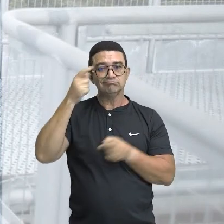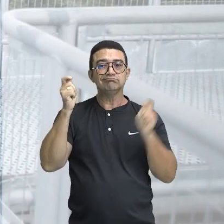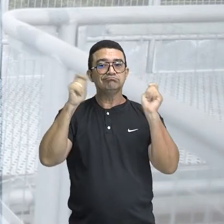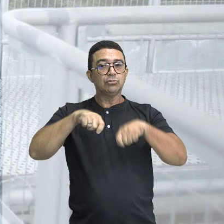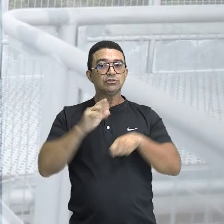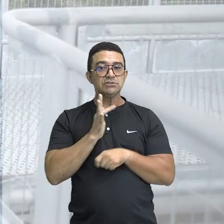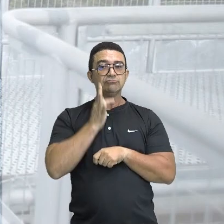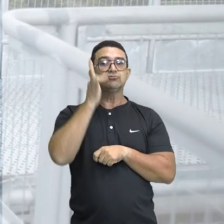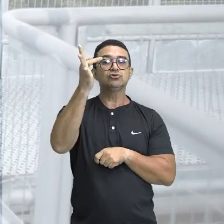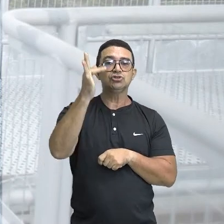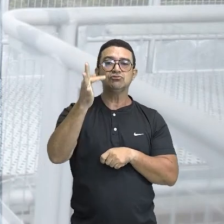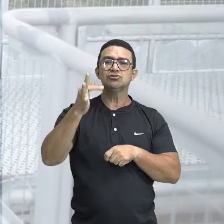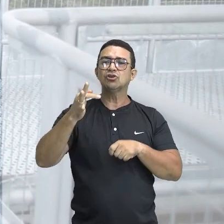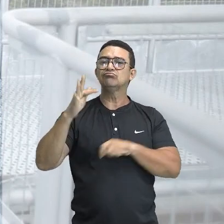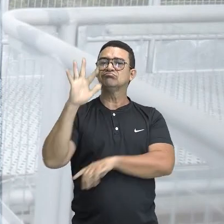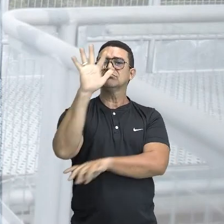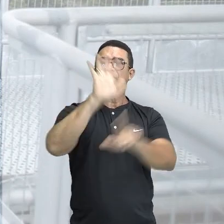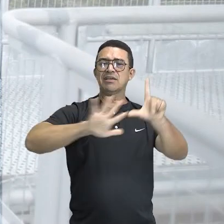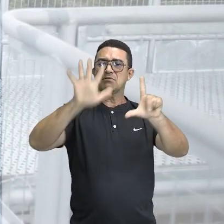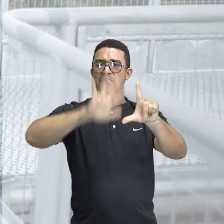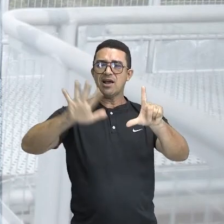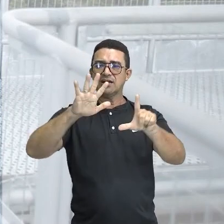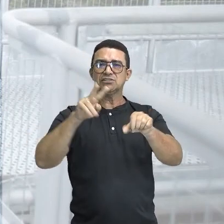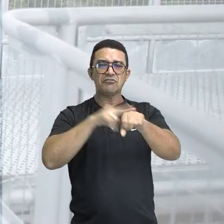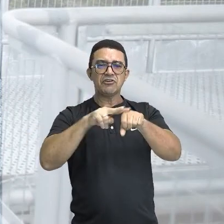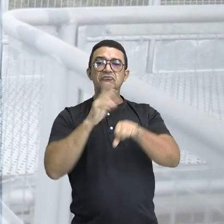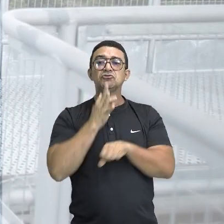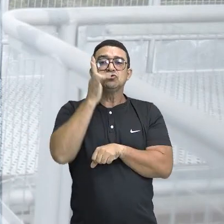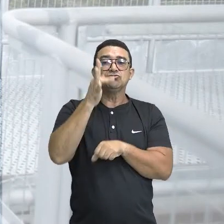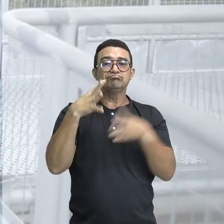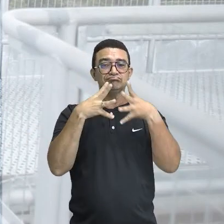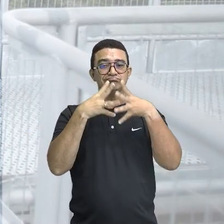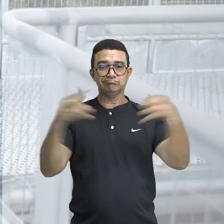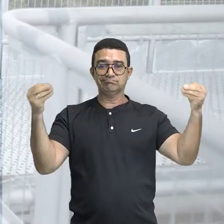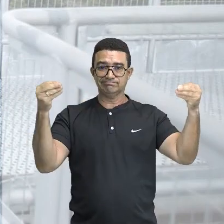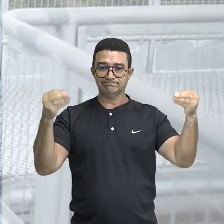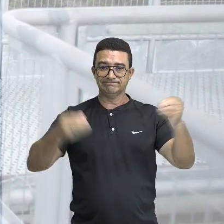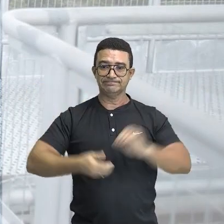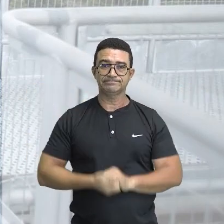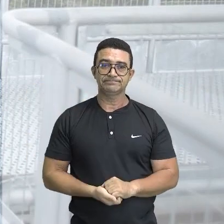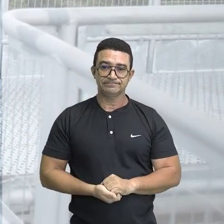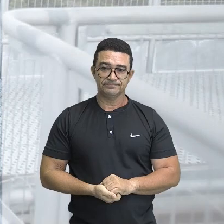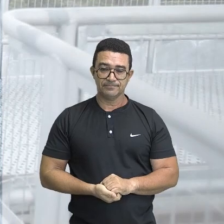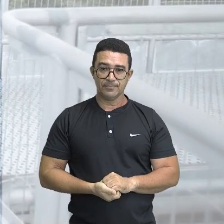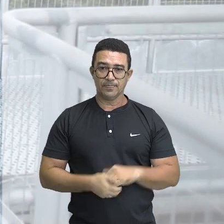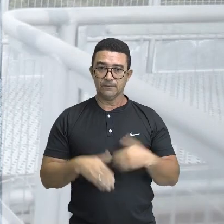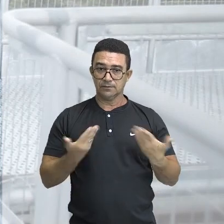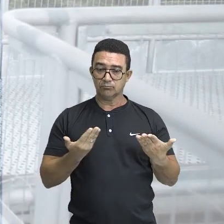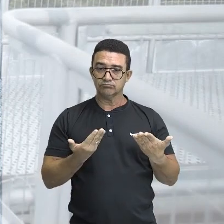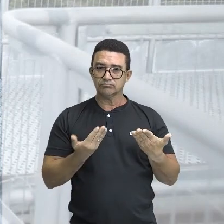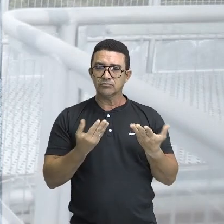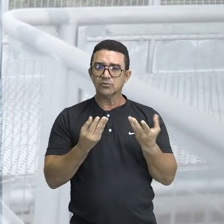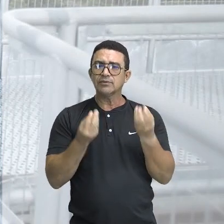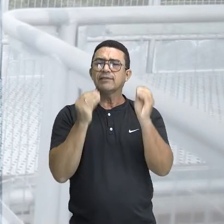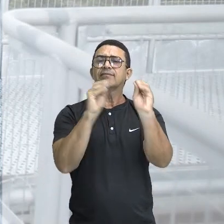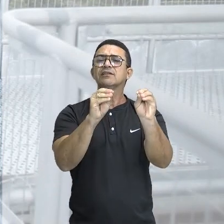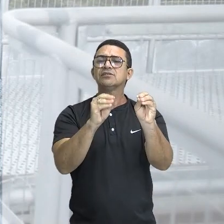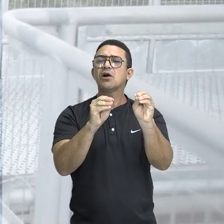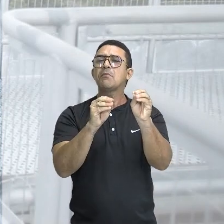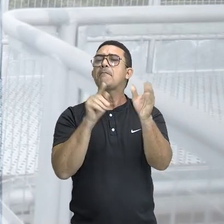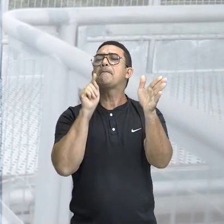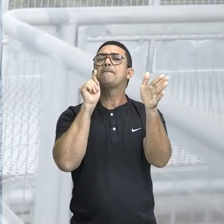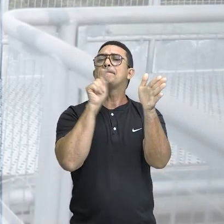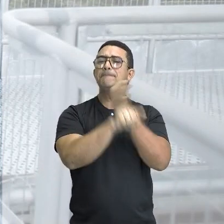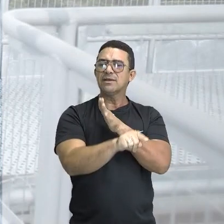esse tapetão verde por aqui, infelizmente, pode sumir. Então, professora, vamos deixar uma pergunta aqui para iniciarmos esse nosso bate-papo